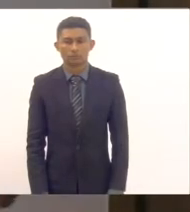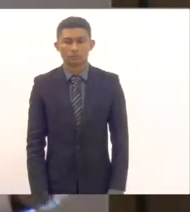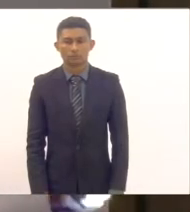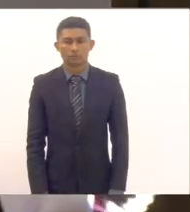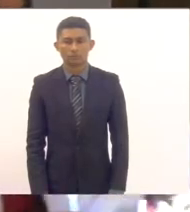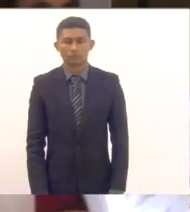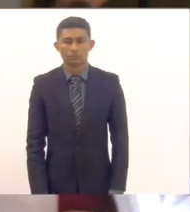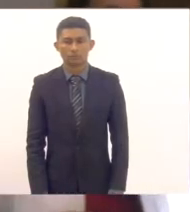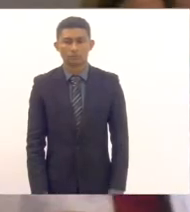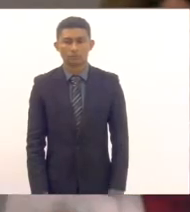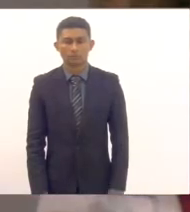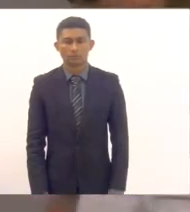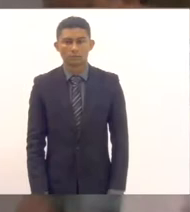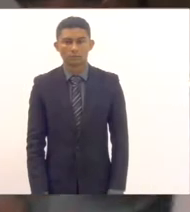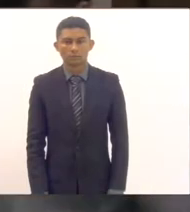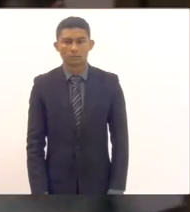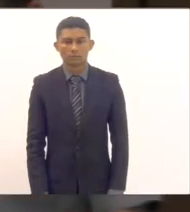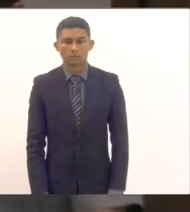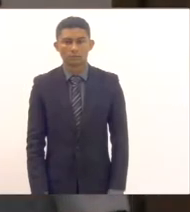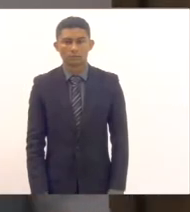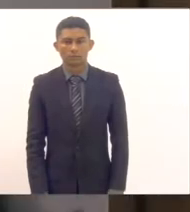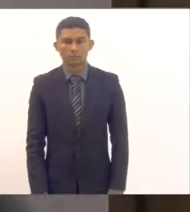a Deus